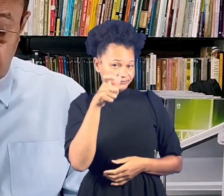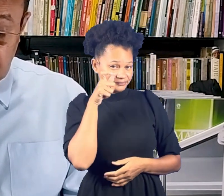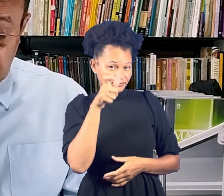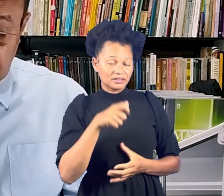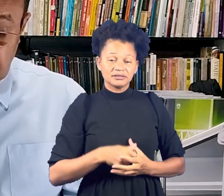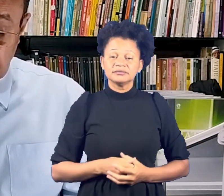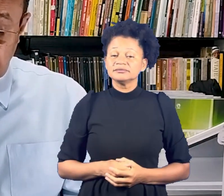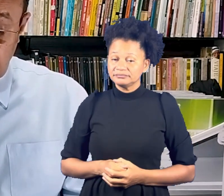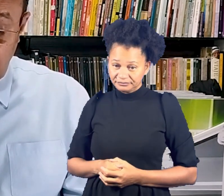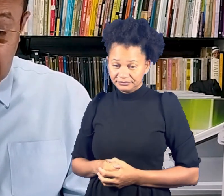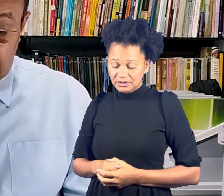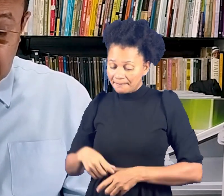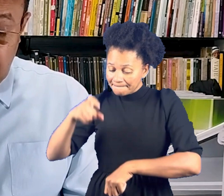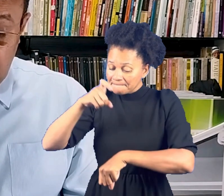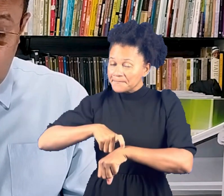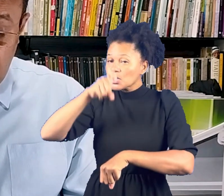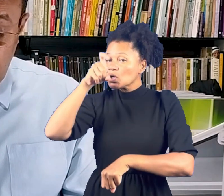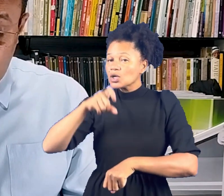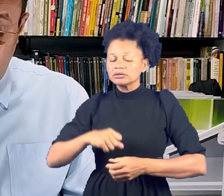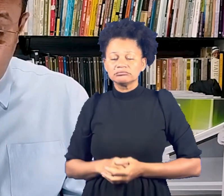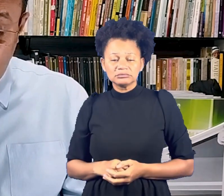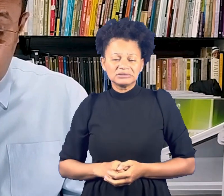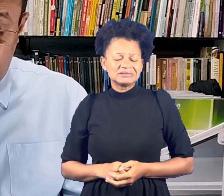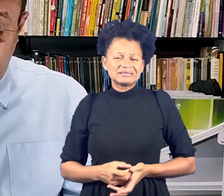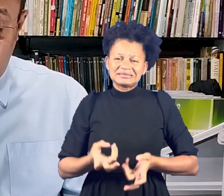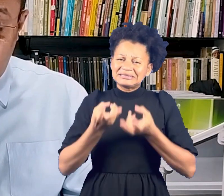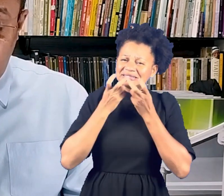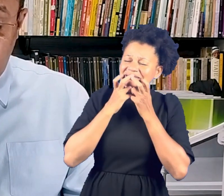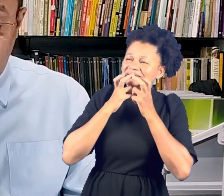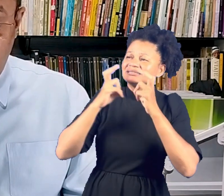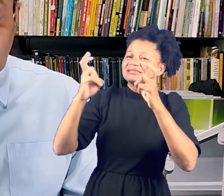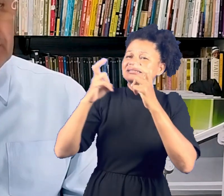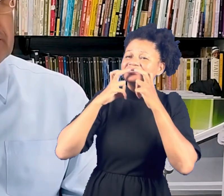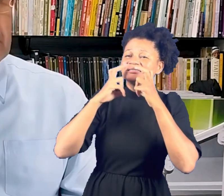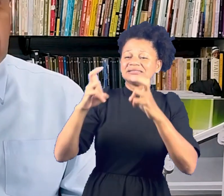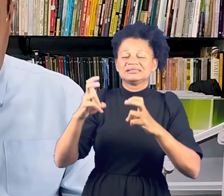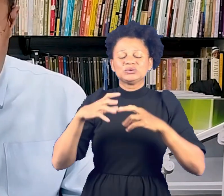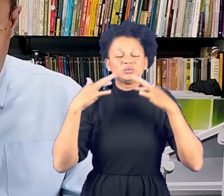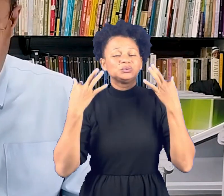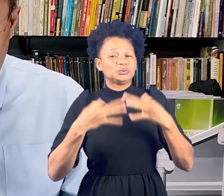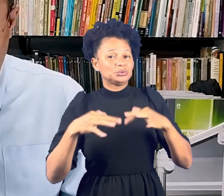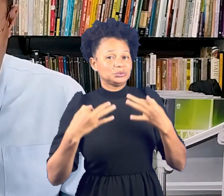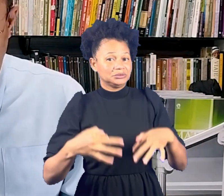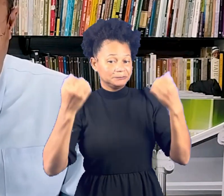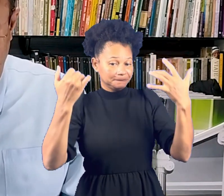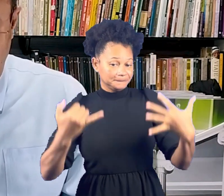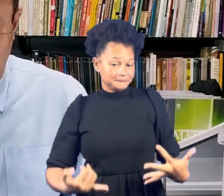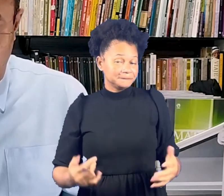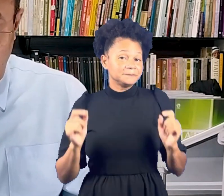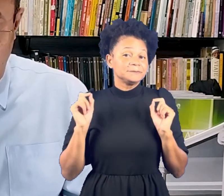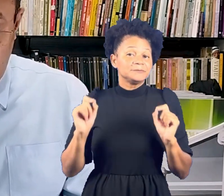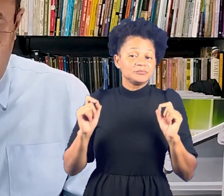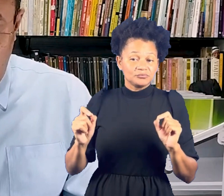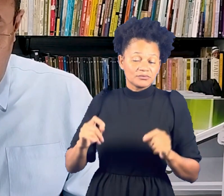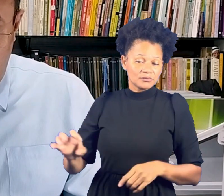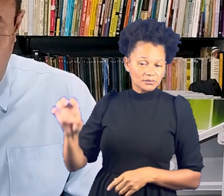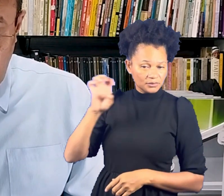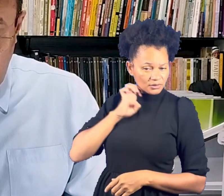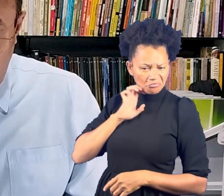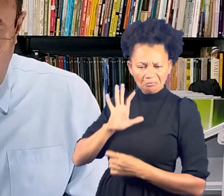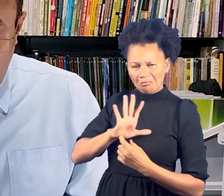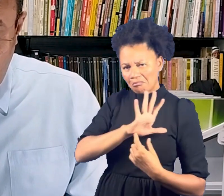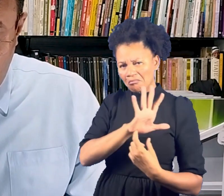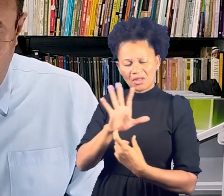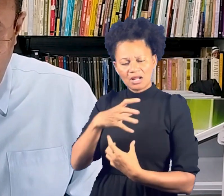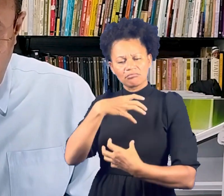muito interessante. Naquele momento de suplício e de dores, é bom que se destaque isso aqui.